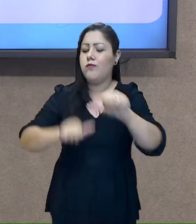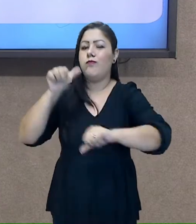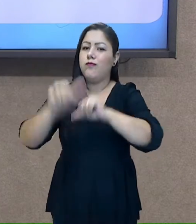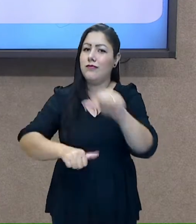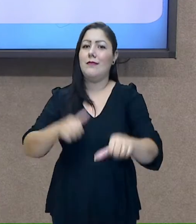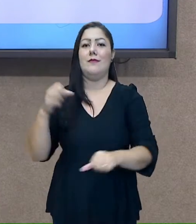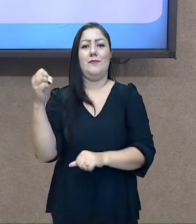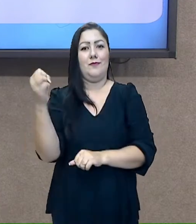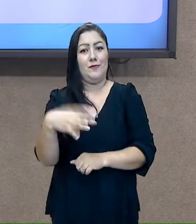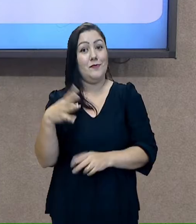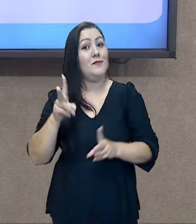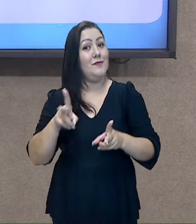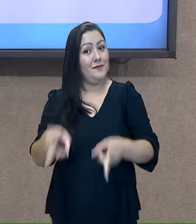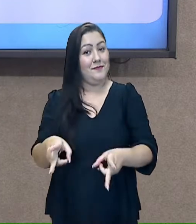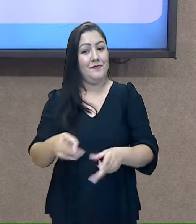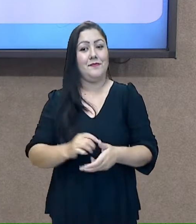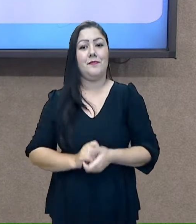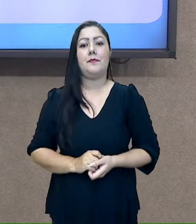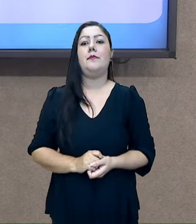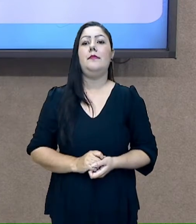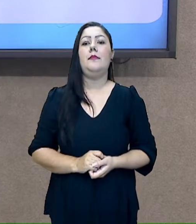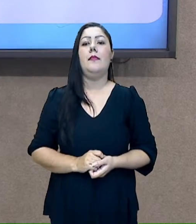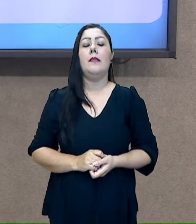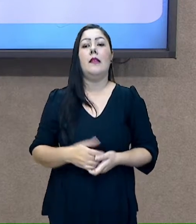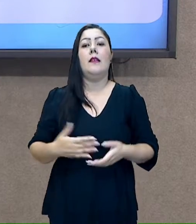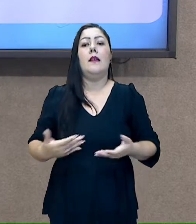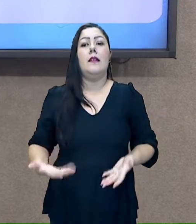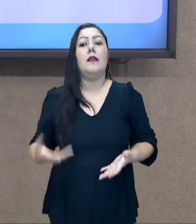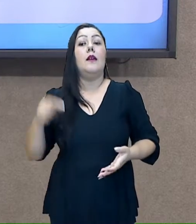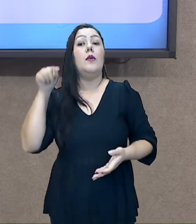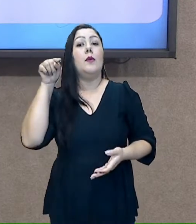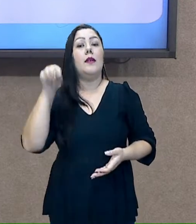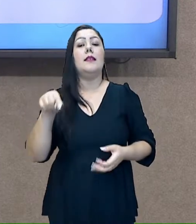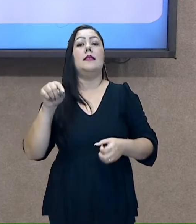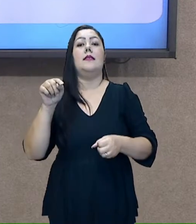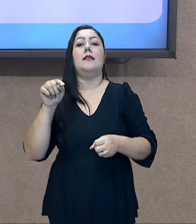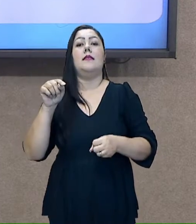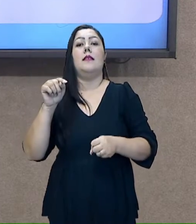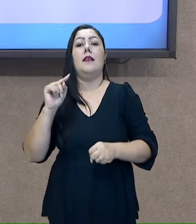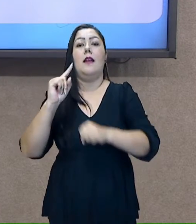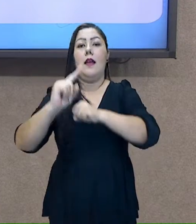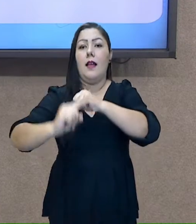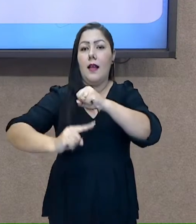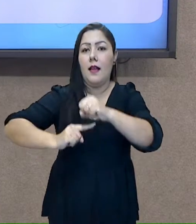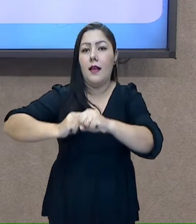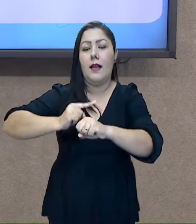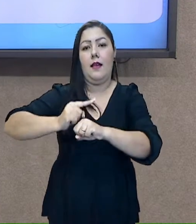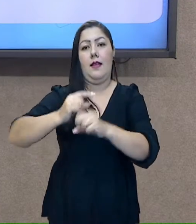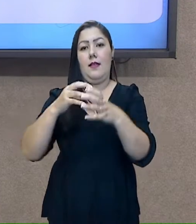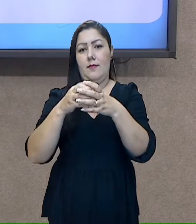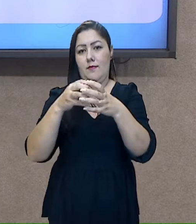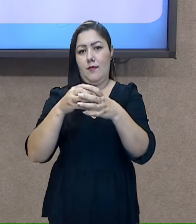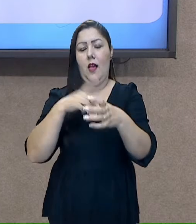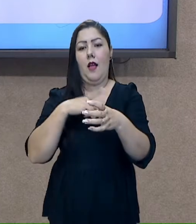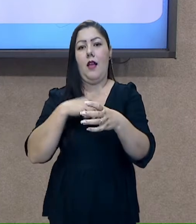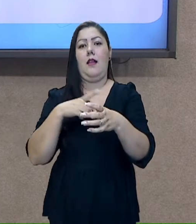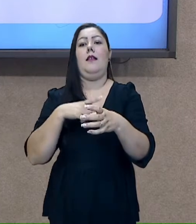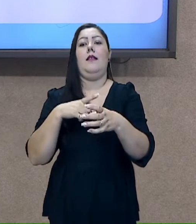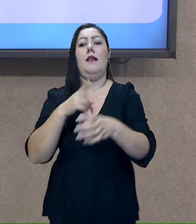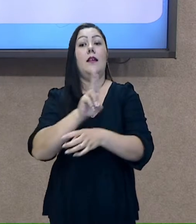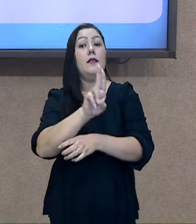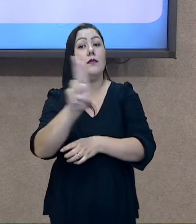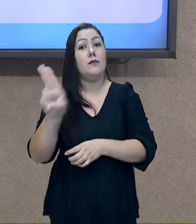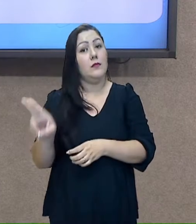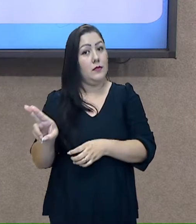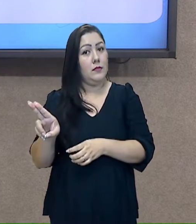inovadora. Bom, esses elementos químicos, eles têm um nome e